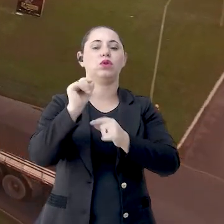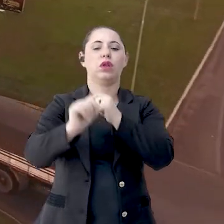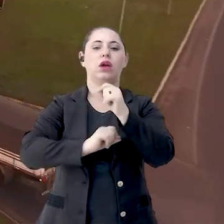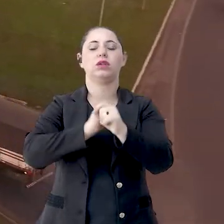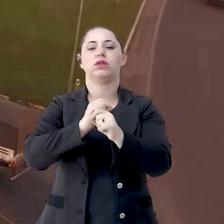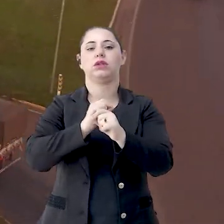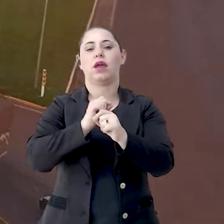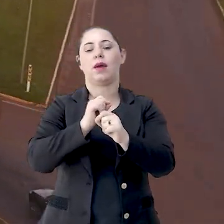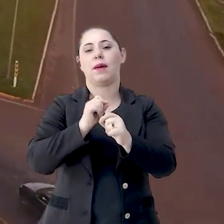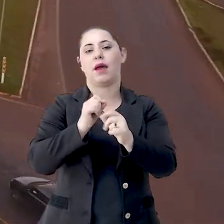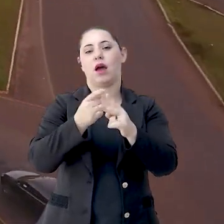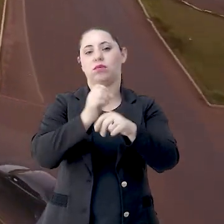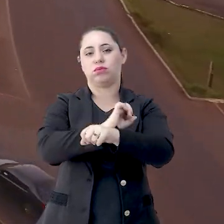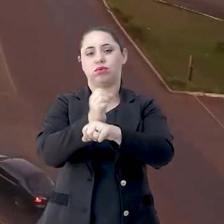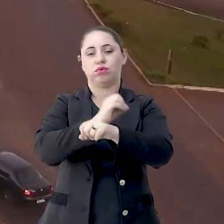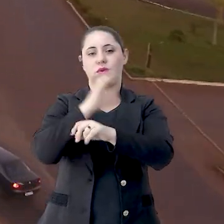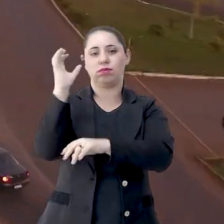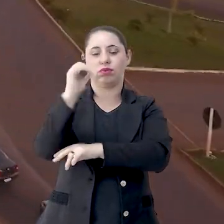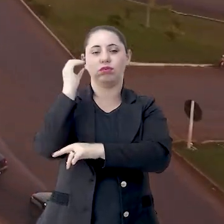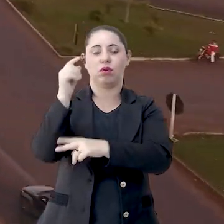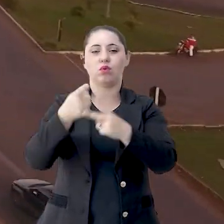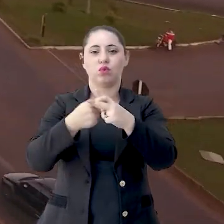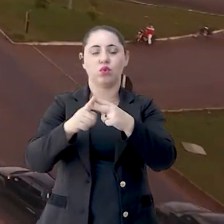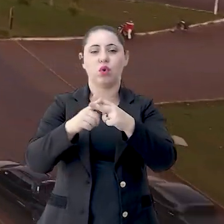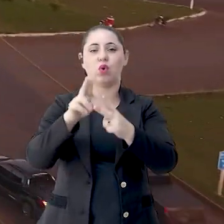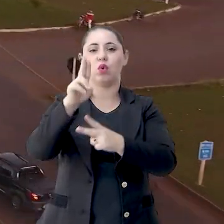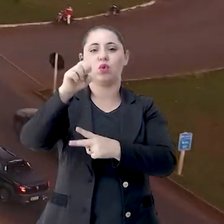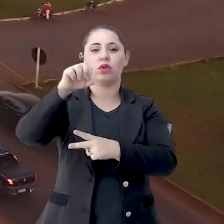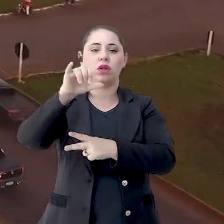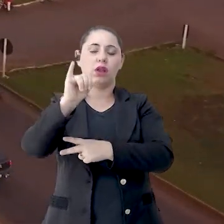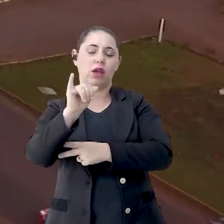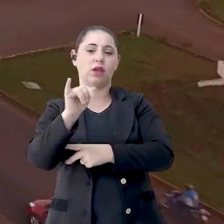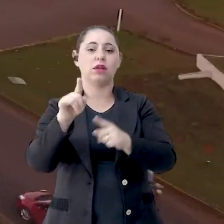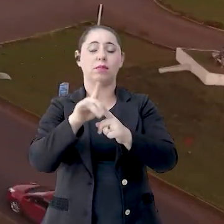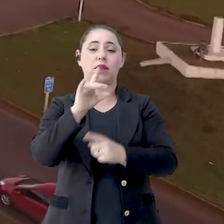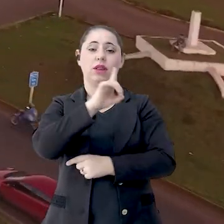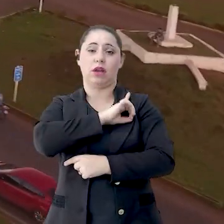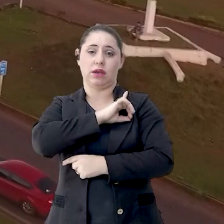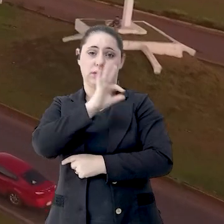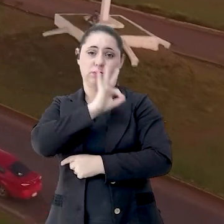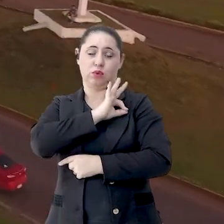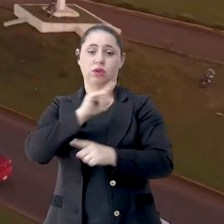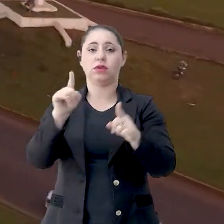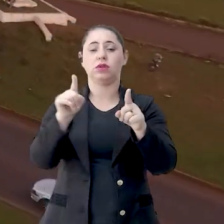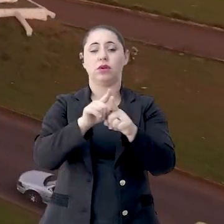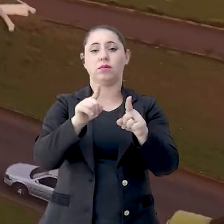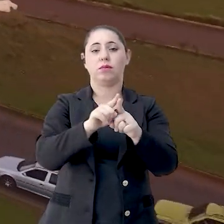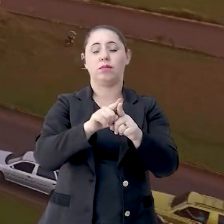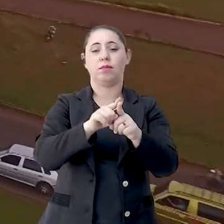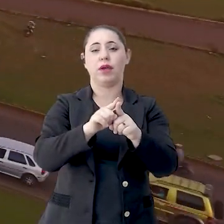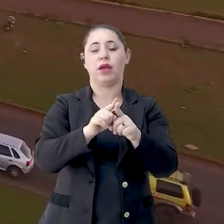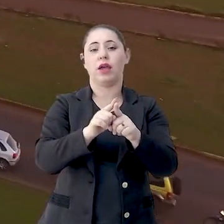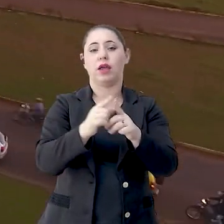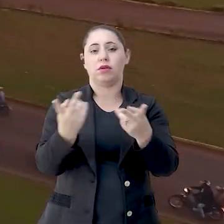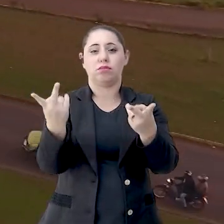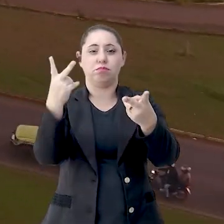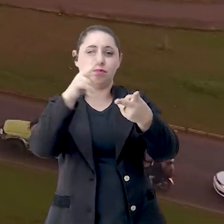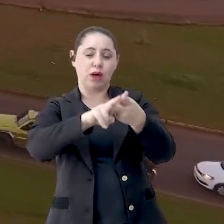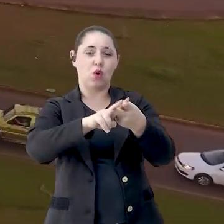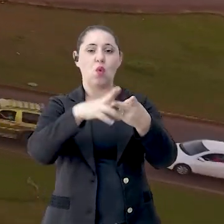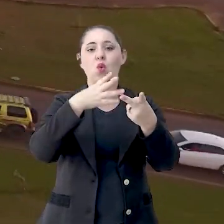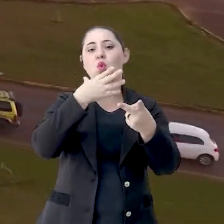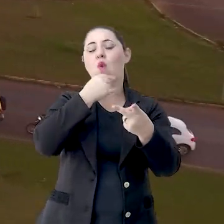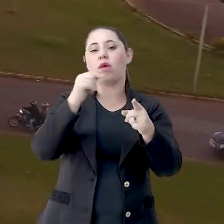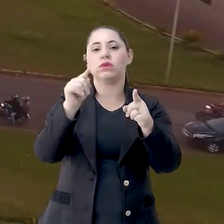da UNEI Mitaí, da Delegacia de Polícia Civil e do estabelecimento penal masculino, que também foi